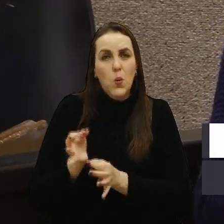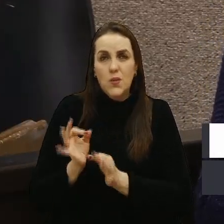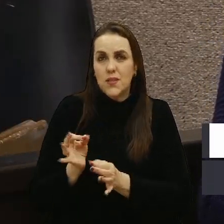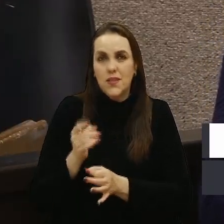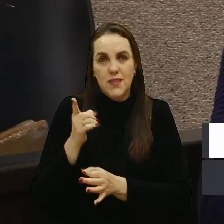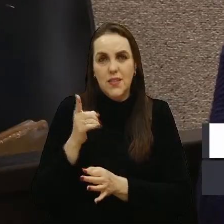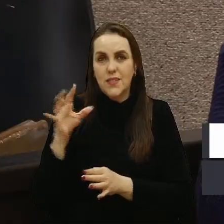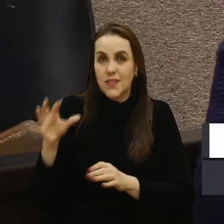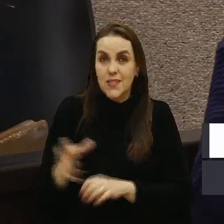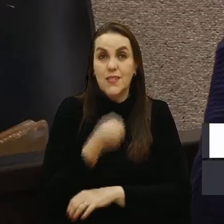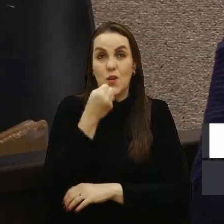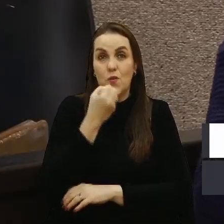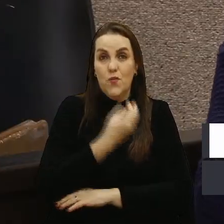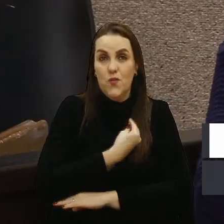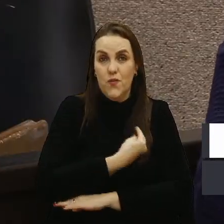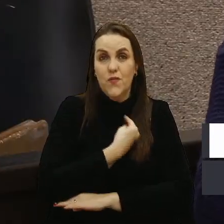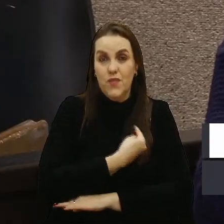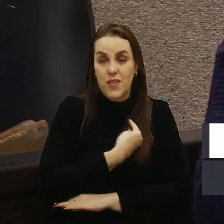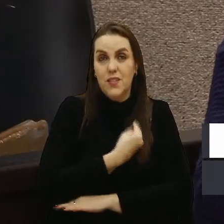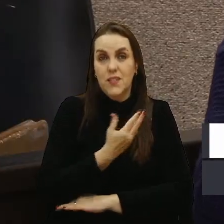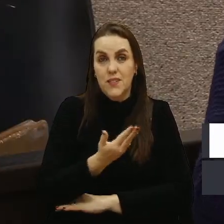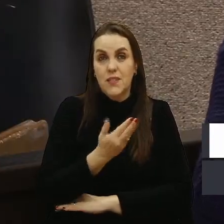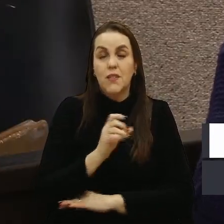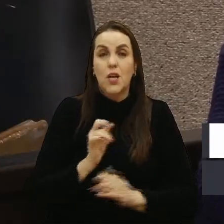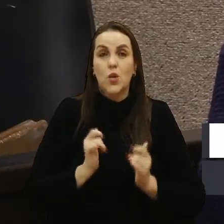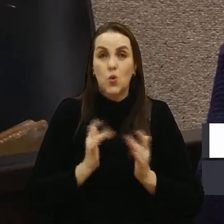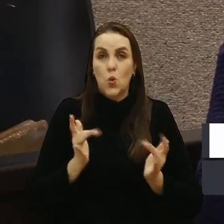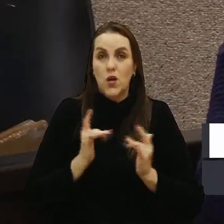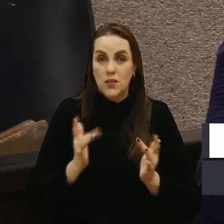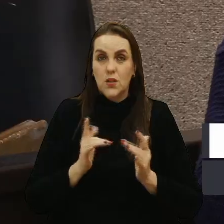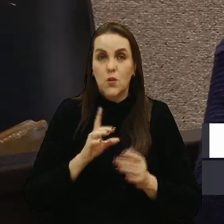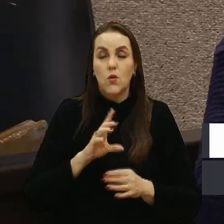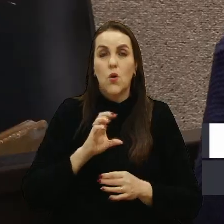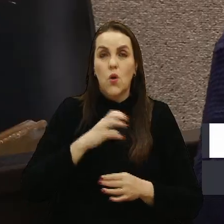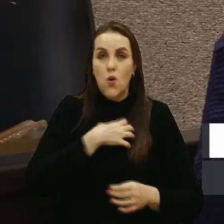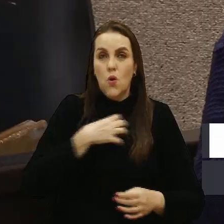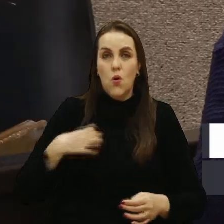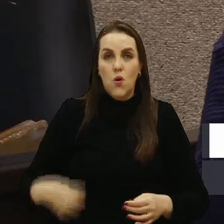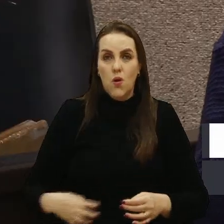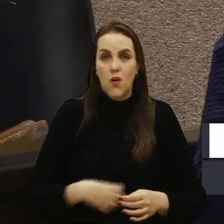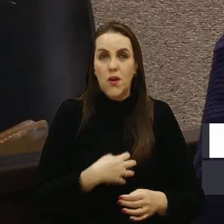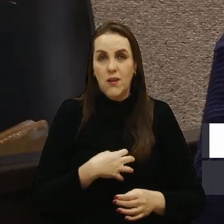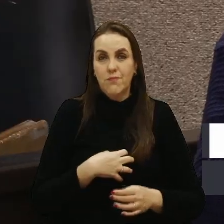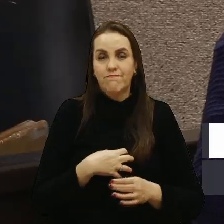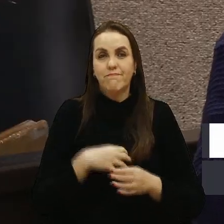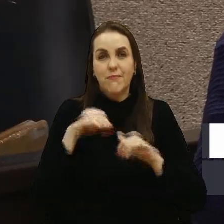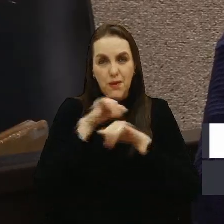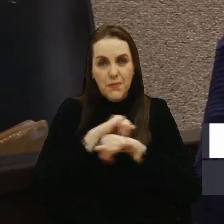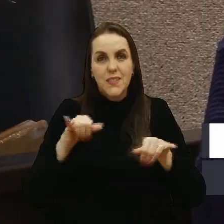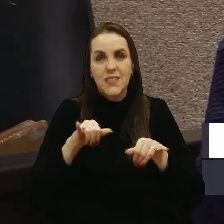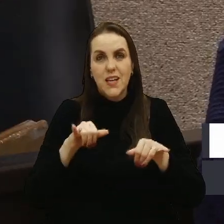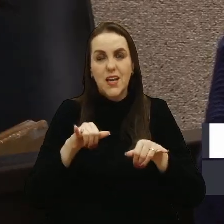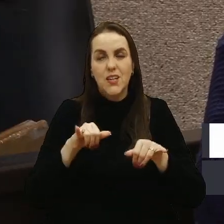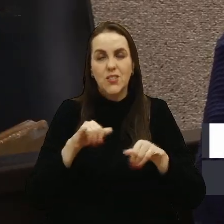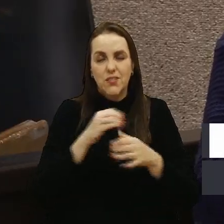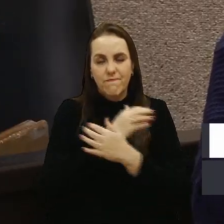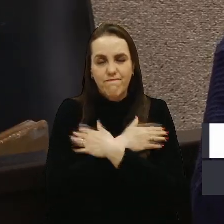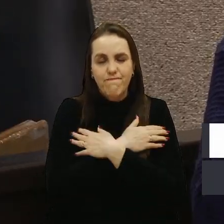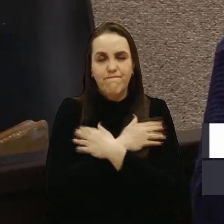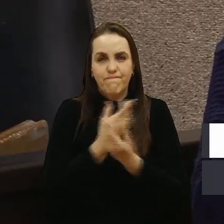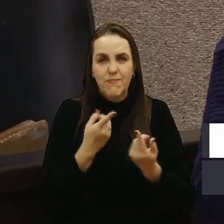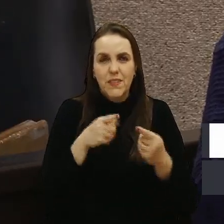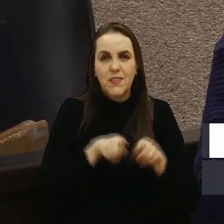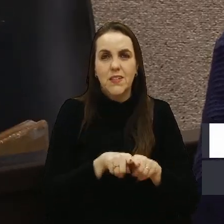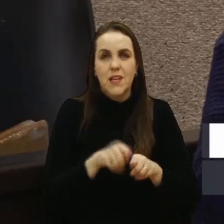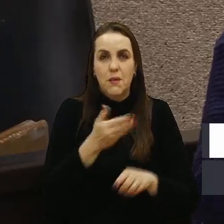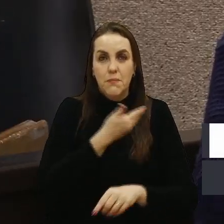ele salvou muitas vidas ao ser doador de órgãos. Então, essa mensagem que fica é de companheirismo, de